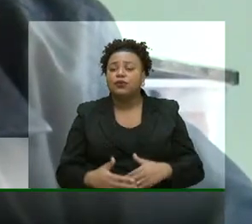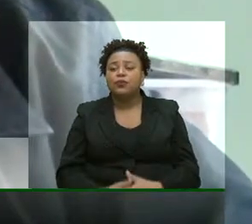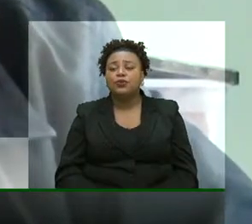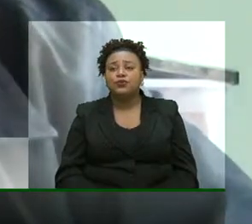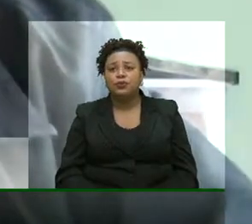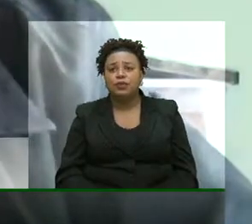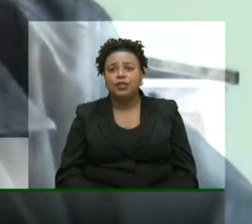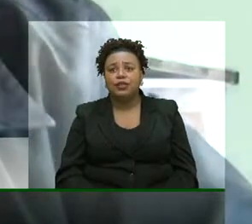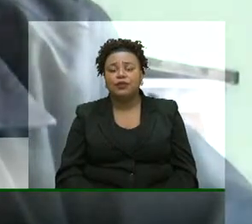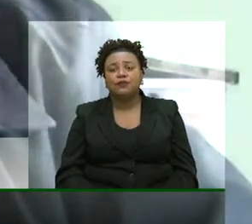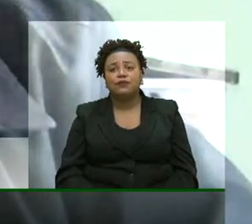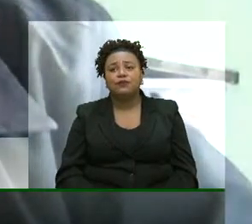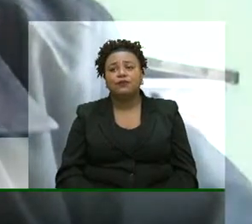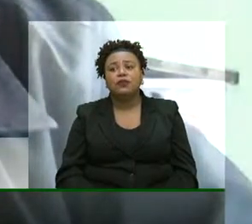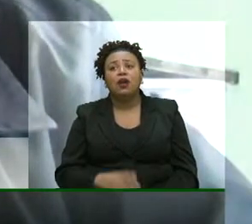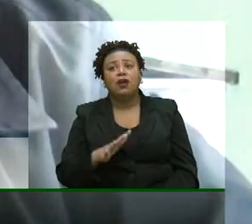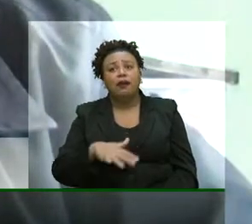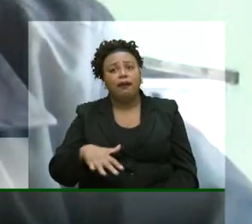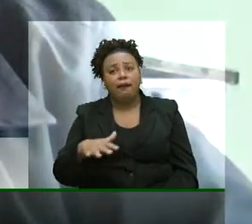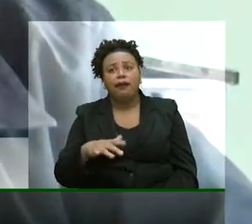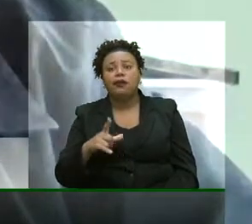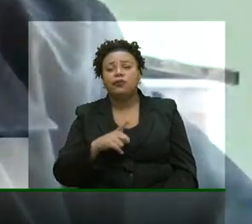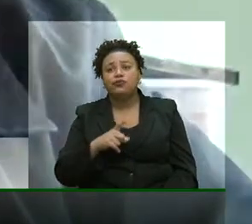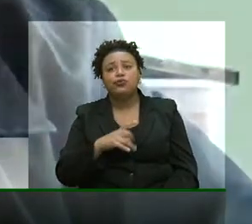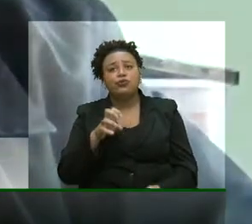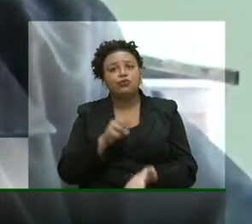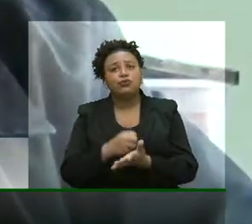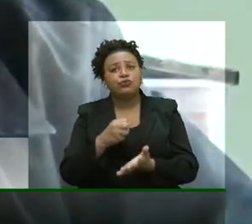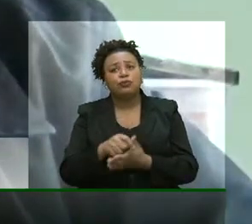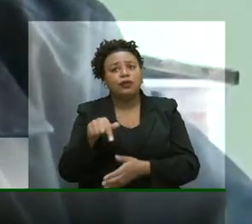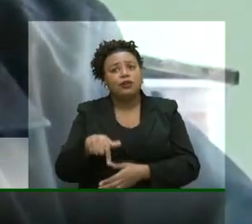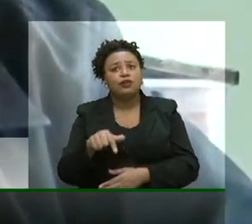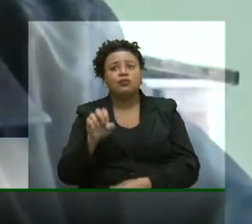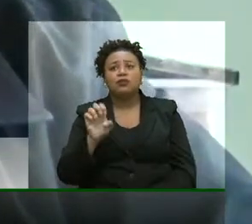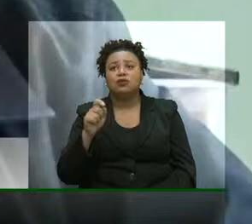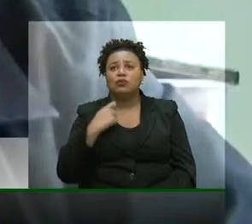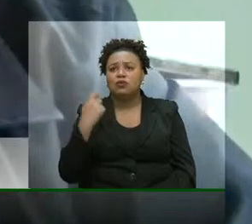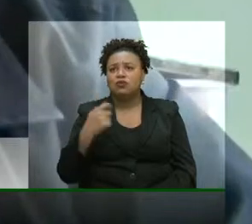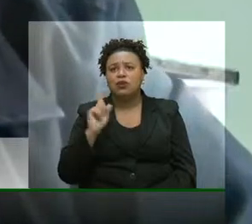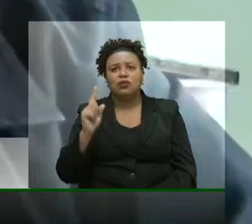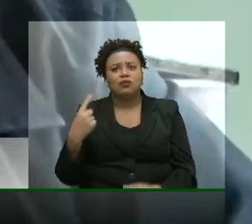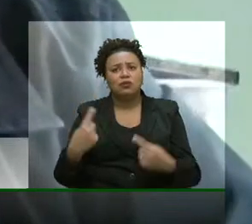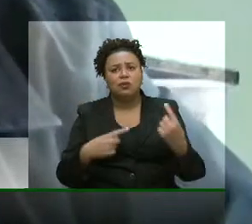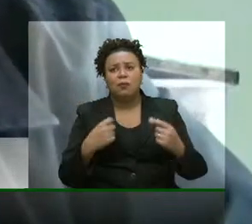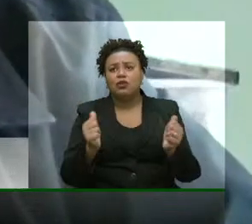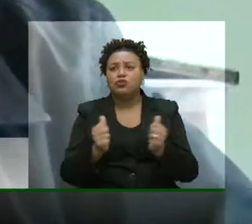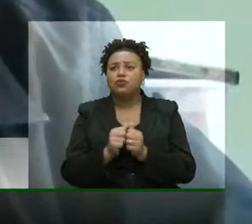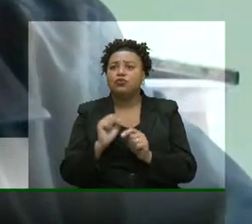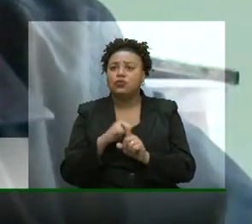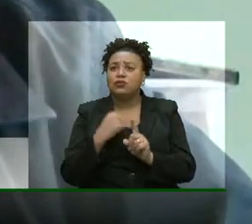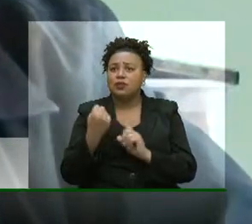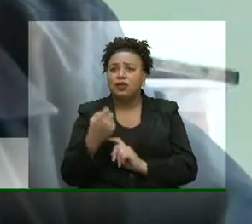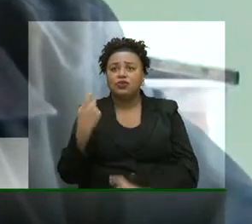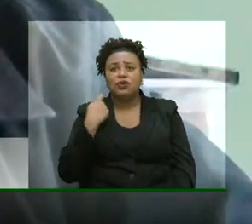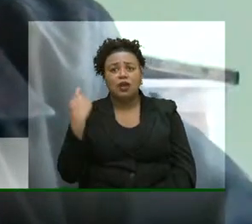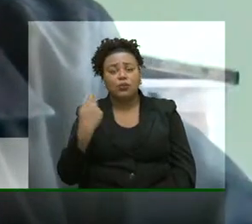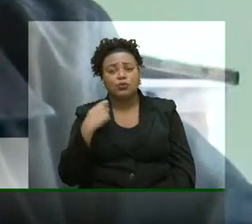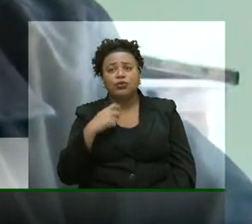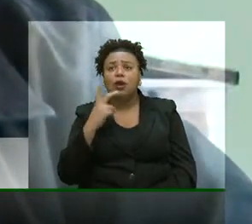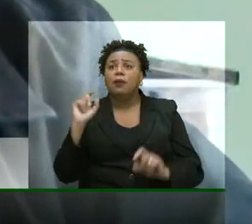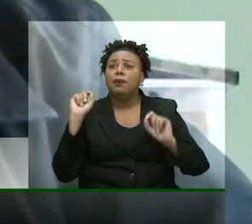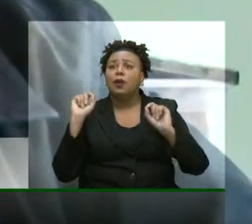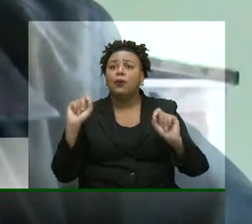e também dos setores de consumo aqui no estado do Rio Grande do Sul, um amplo debate com a sociedade gaúcha para